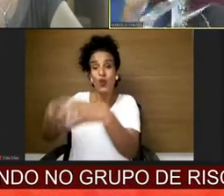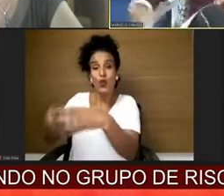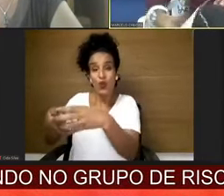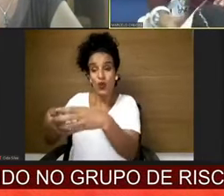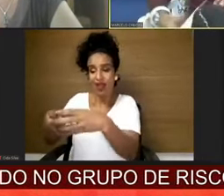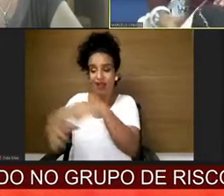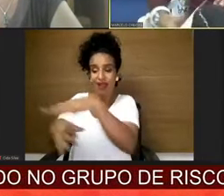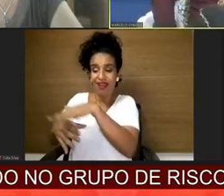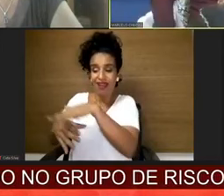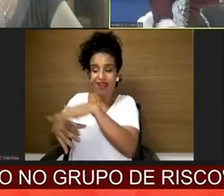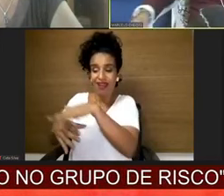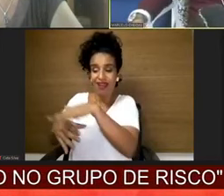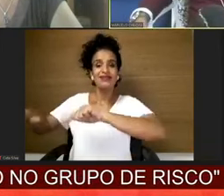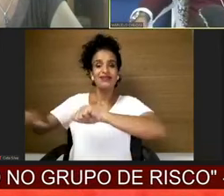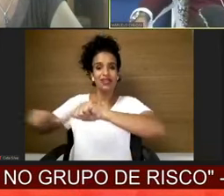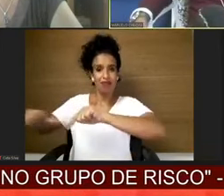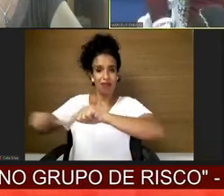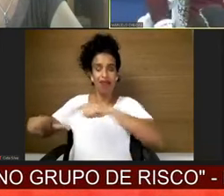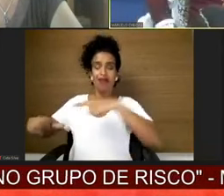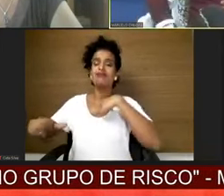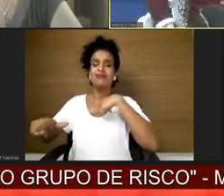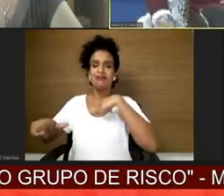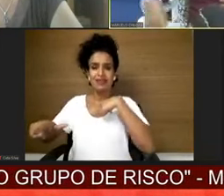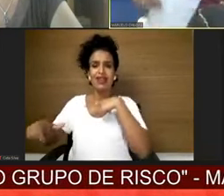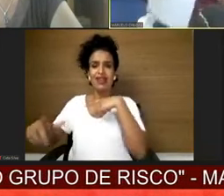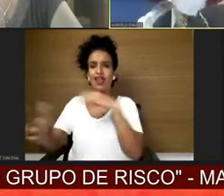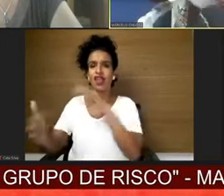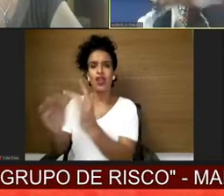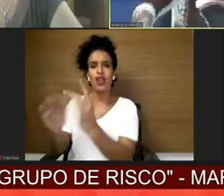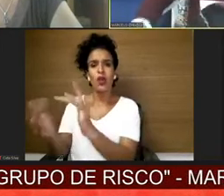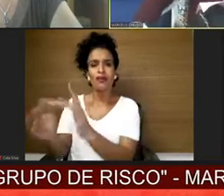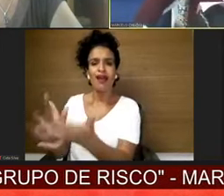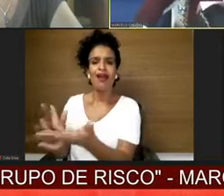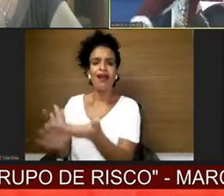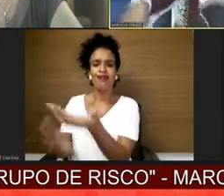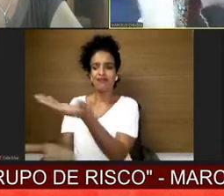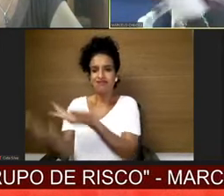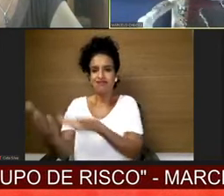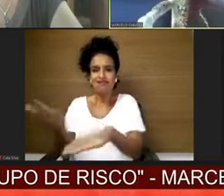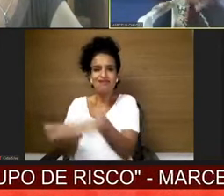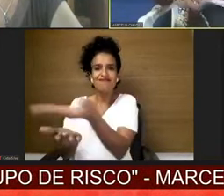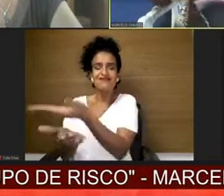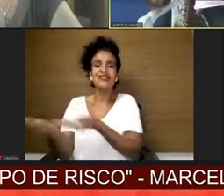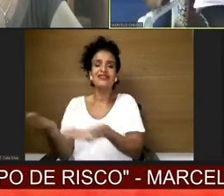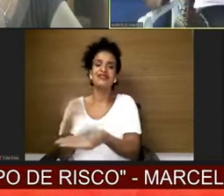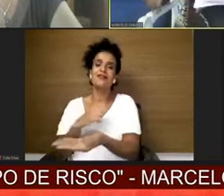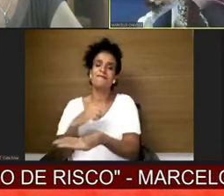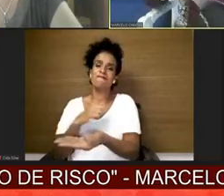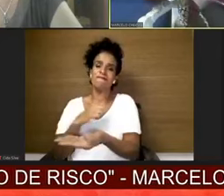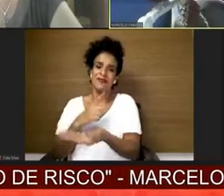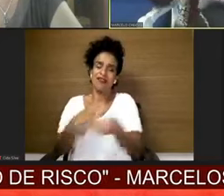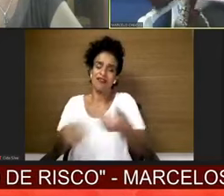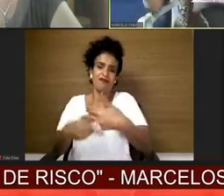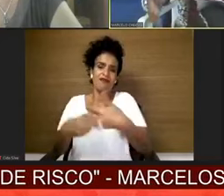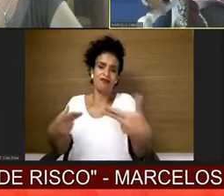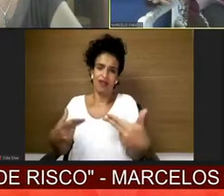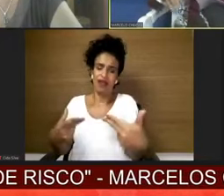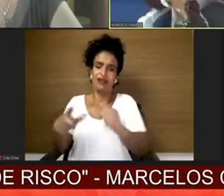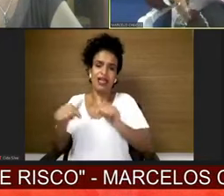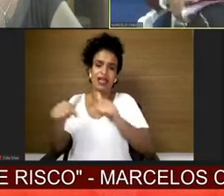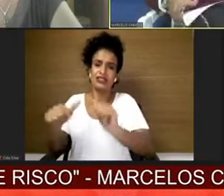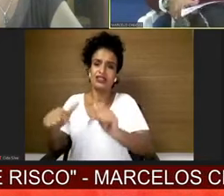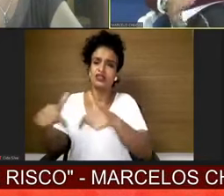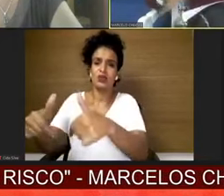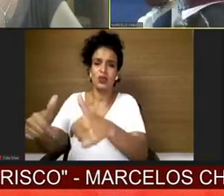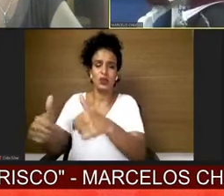por essas nuances, por essas várias, vários segmentos aí profissionais, as várias